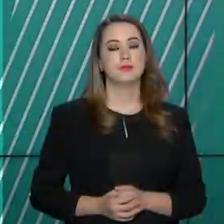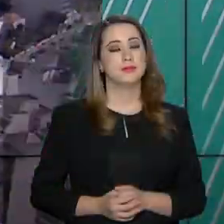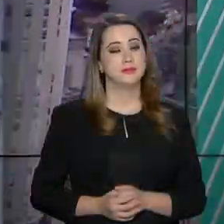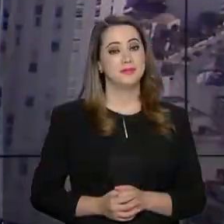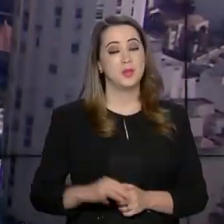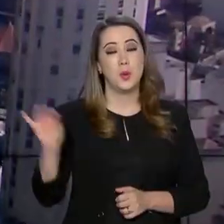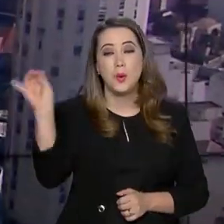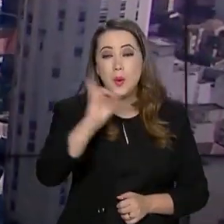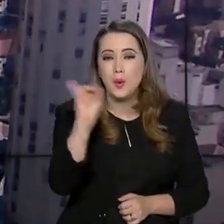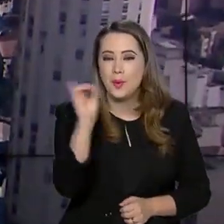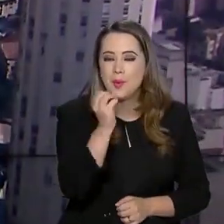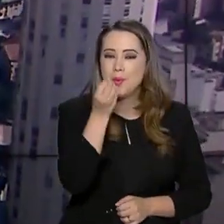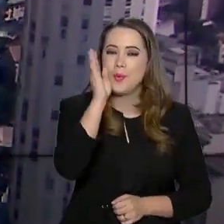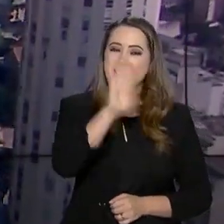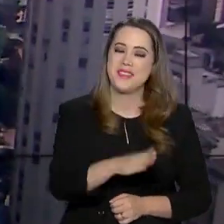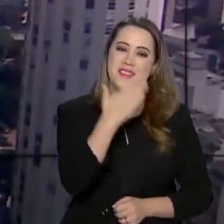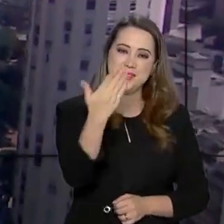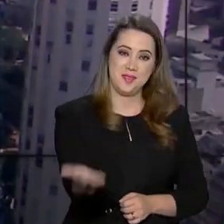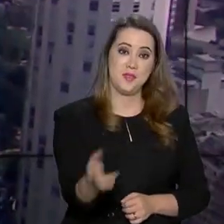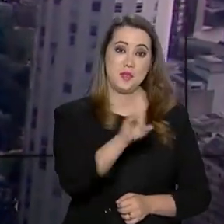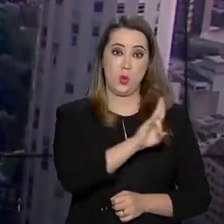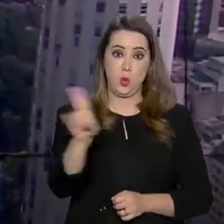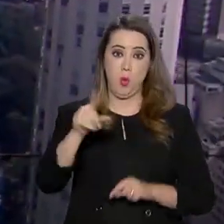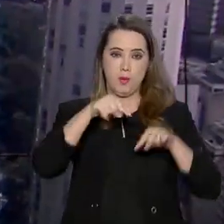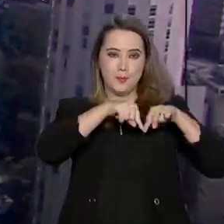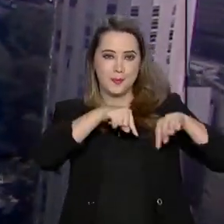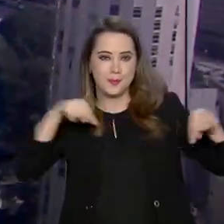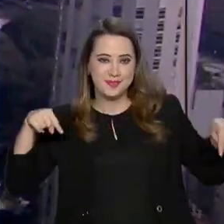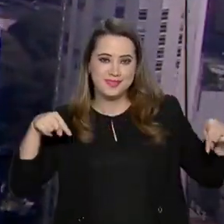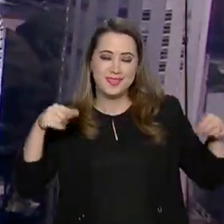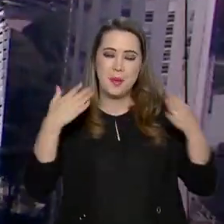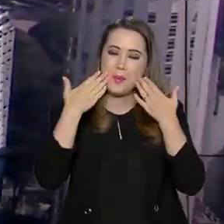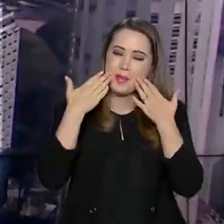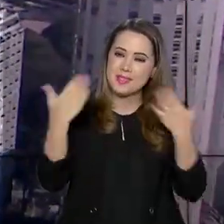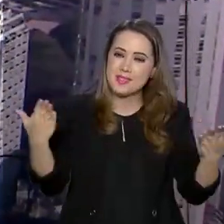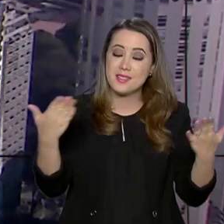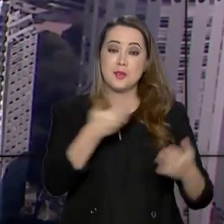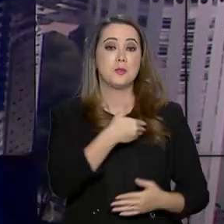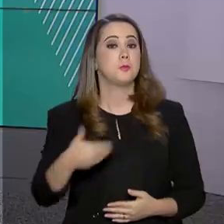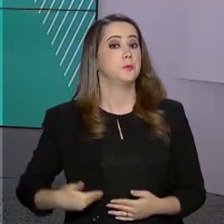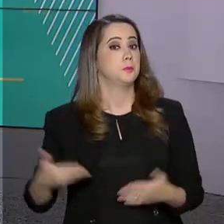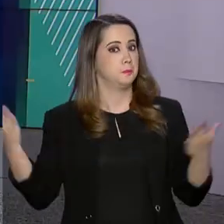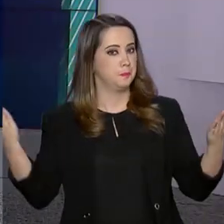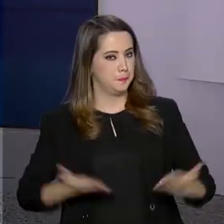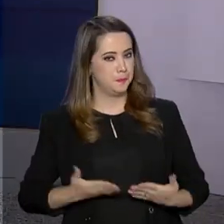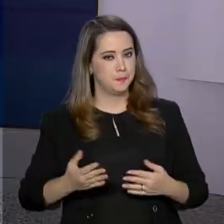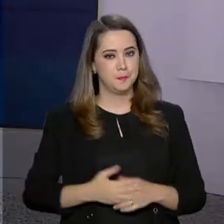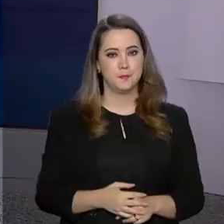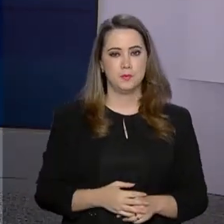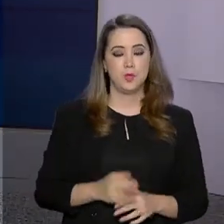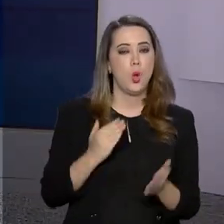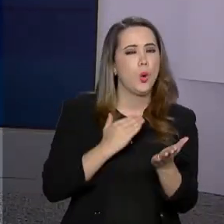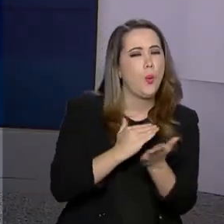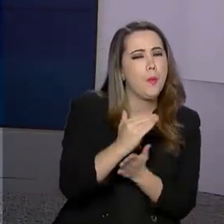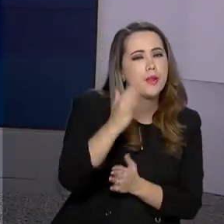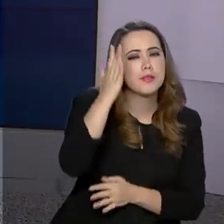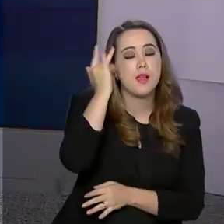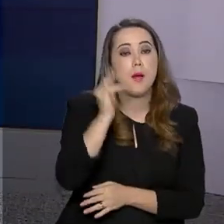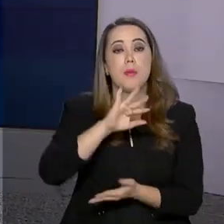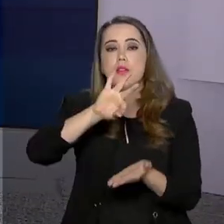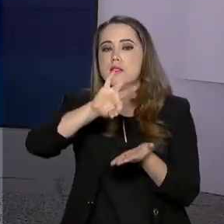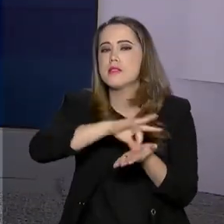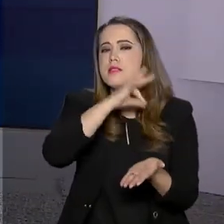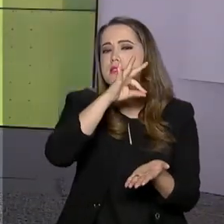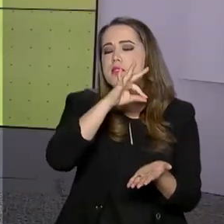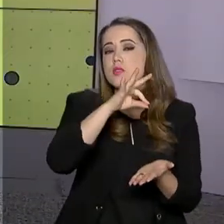olá boa tarde pra você eu sou o roberto camargo estamos de volta com o governo agora começam amanhã as inscrições para o